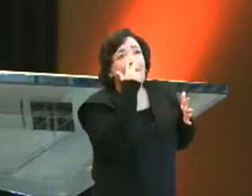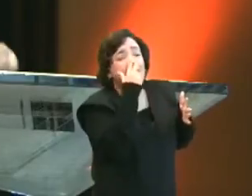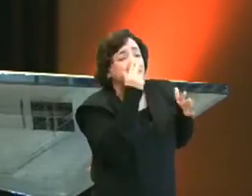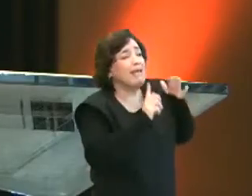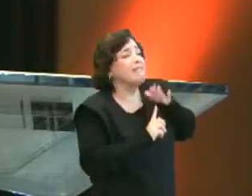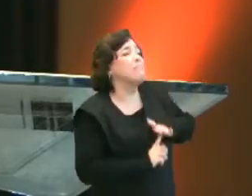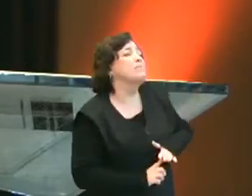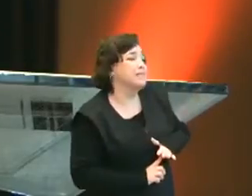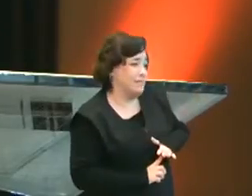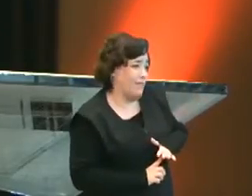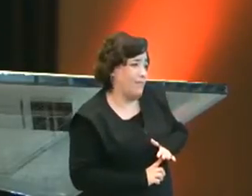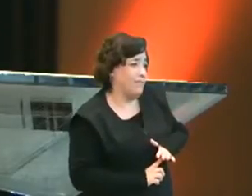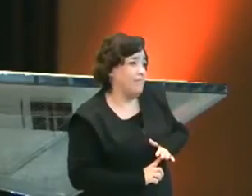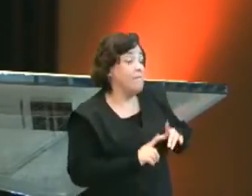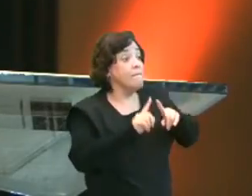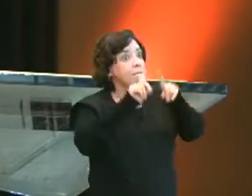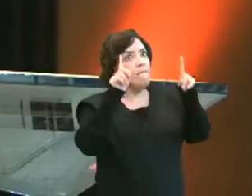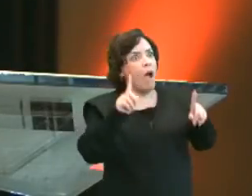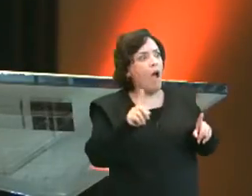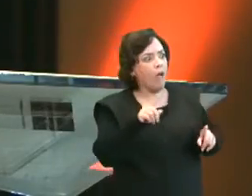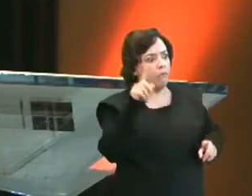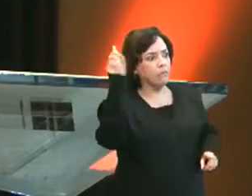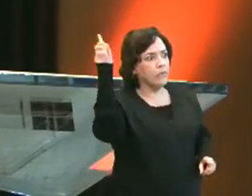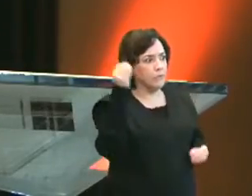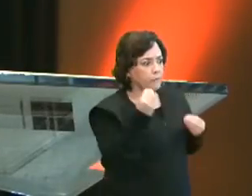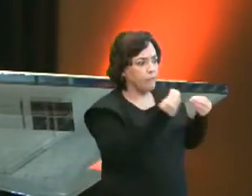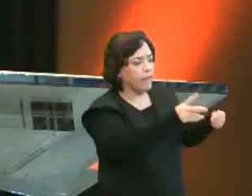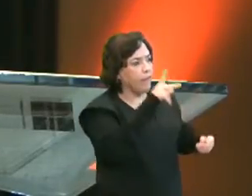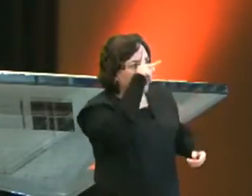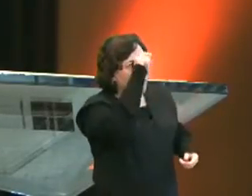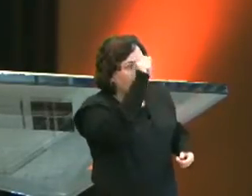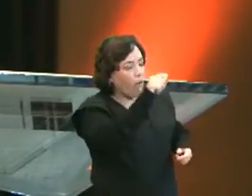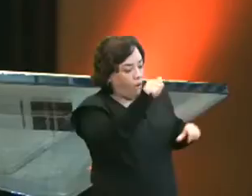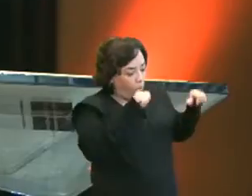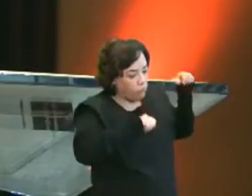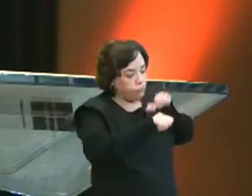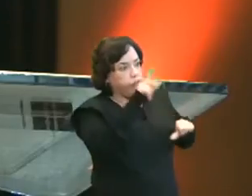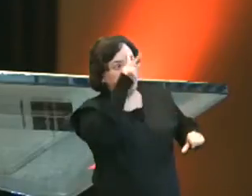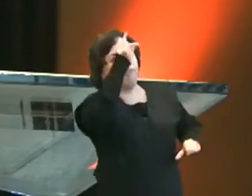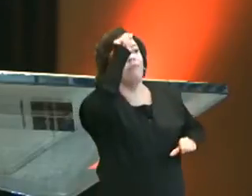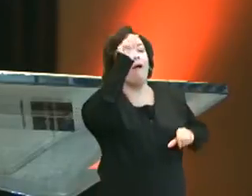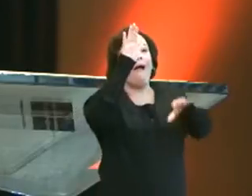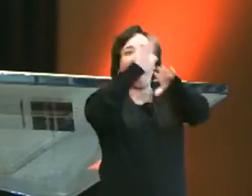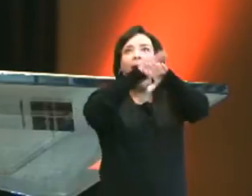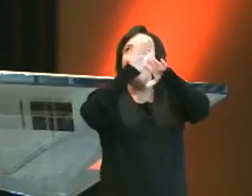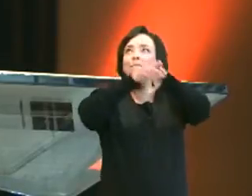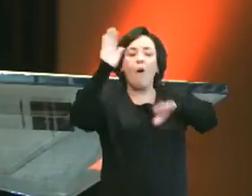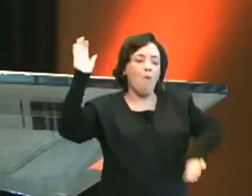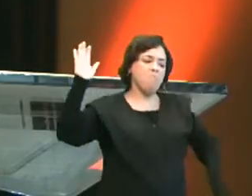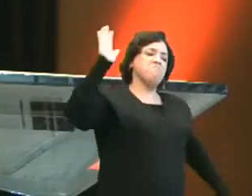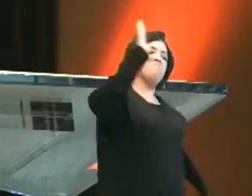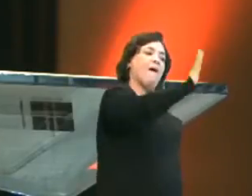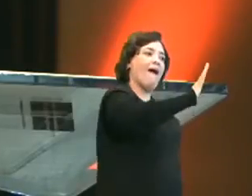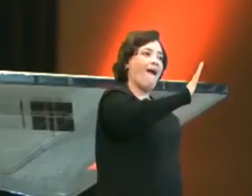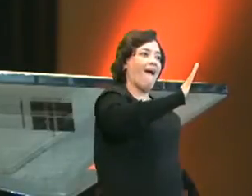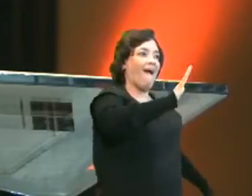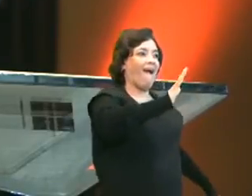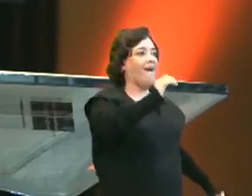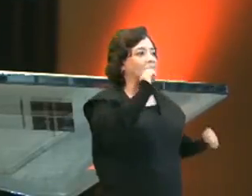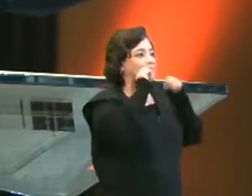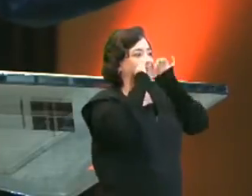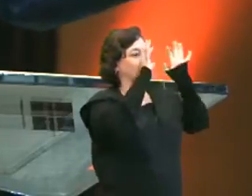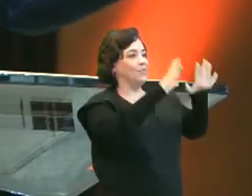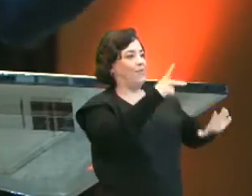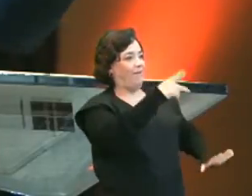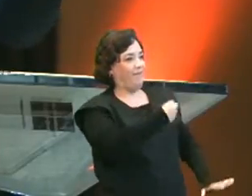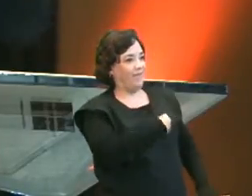capacidades especiais. A mão do Senhor vem sobre ele. E é interessante essa